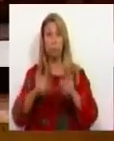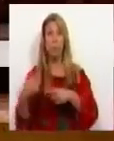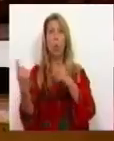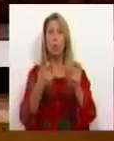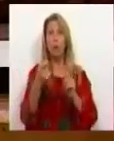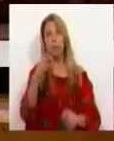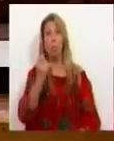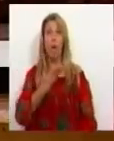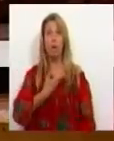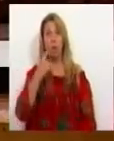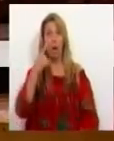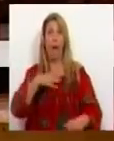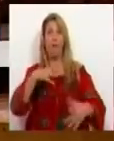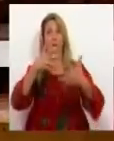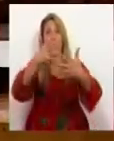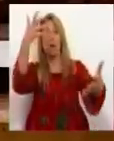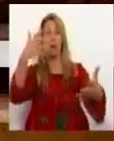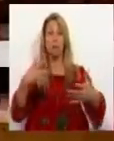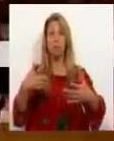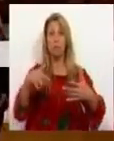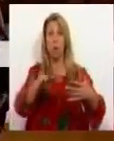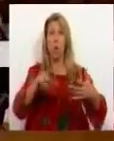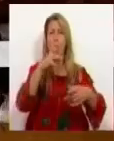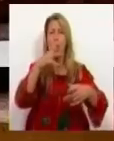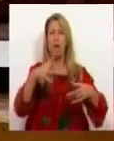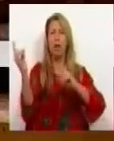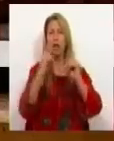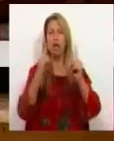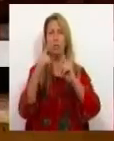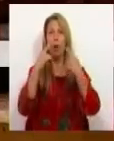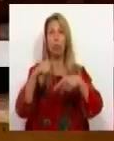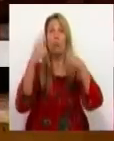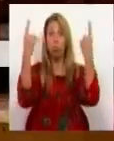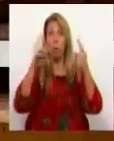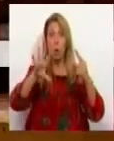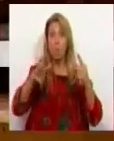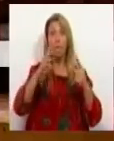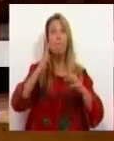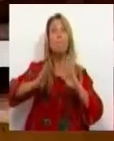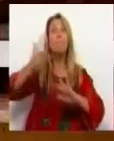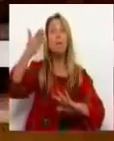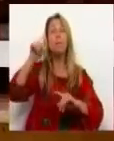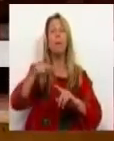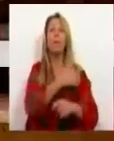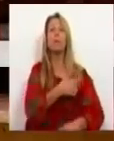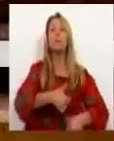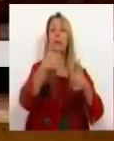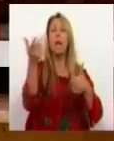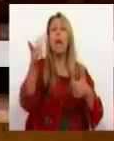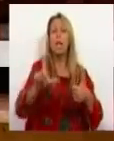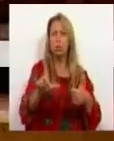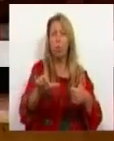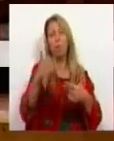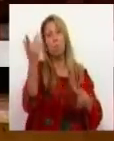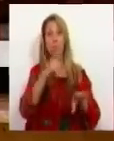decidiu destacar o caos que se vive nos transportes públicos no país, em particular na cidade de Lisboa. Por um momento, ainda que